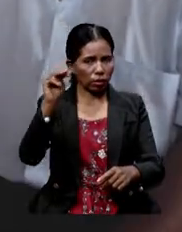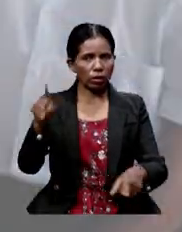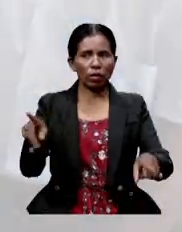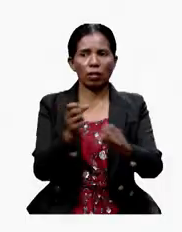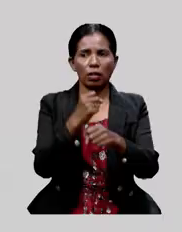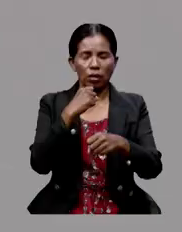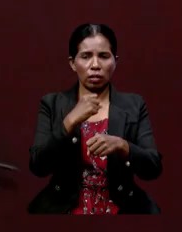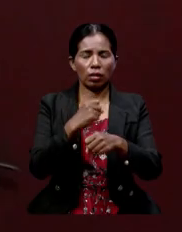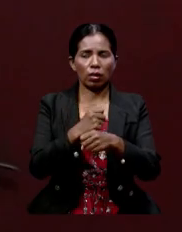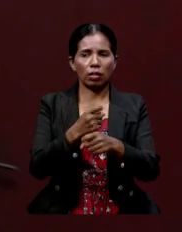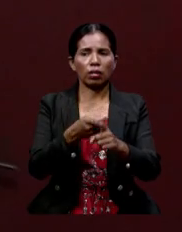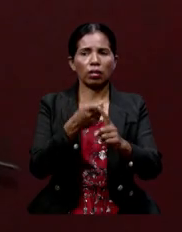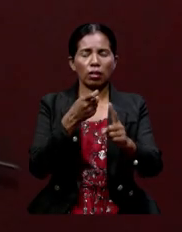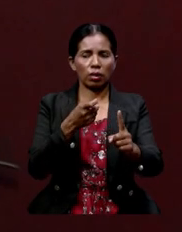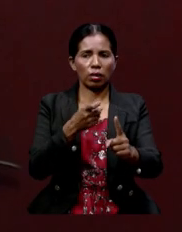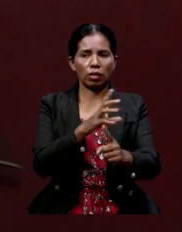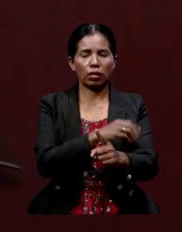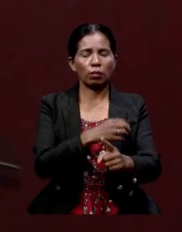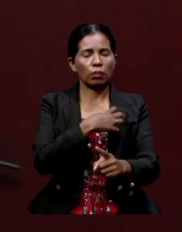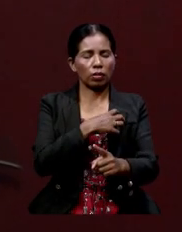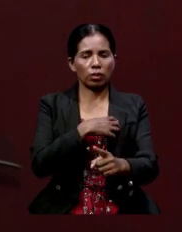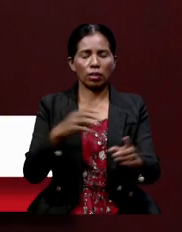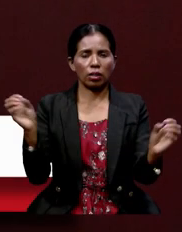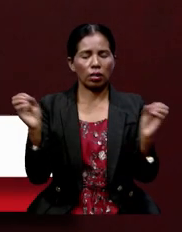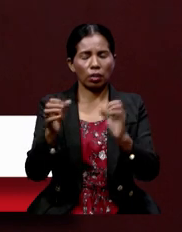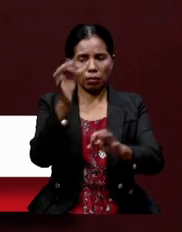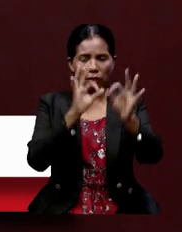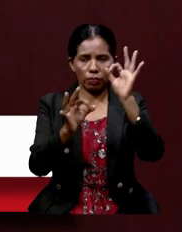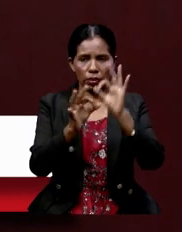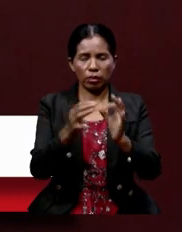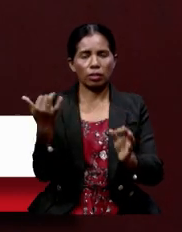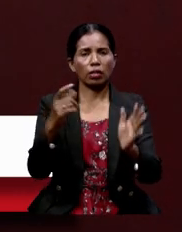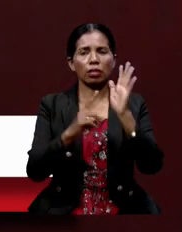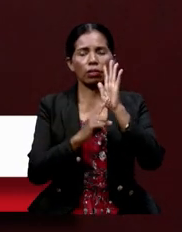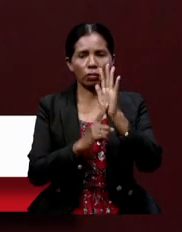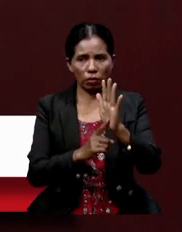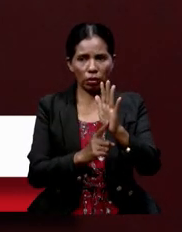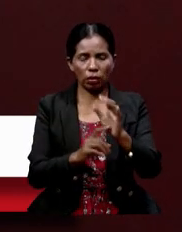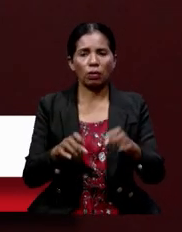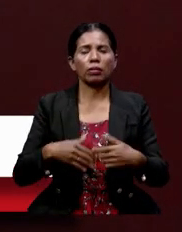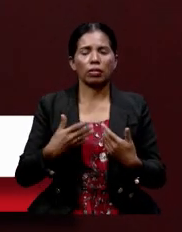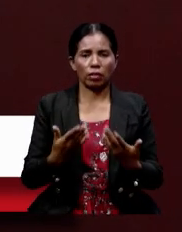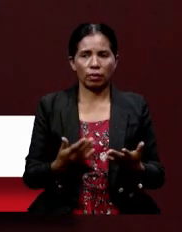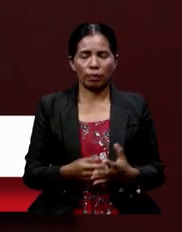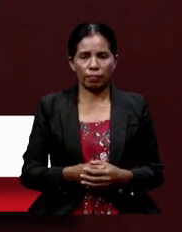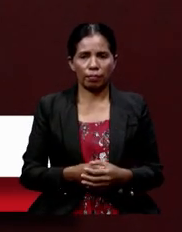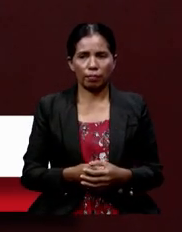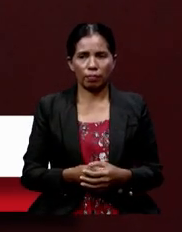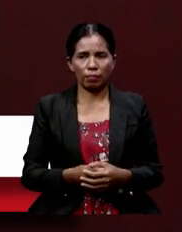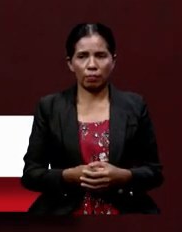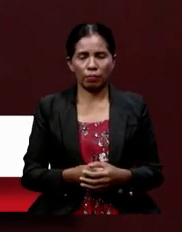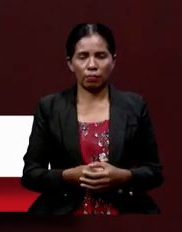halo instituição PNTL dilemático. Será tu clarificação ga ou isso?